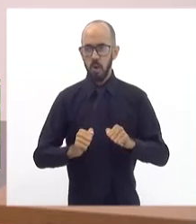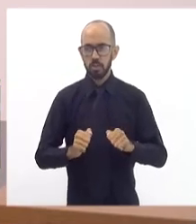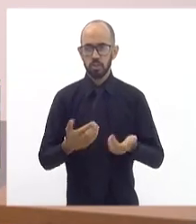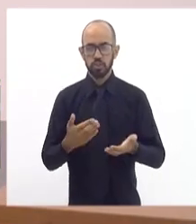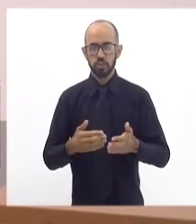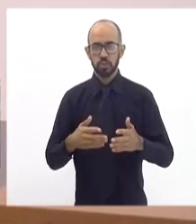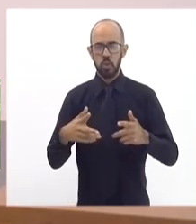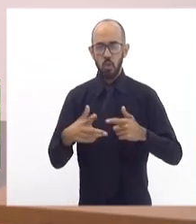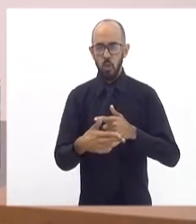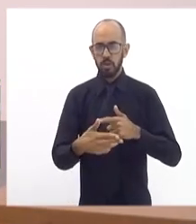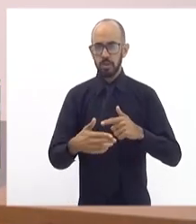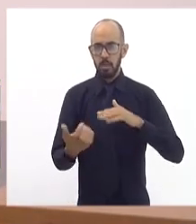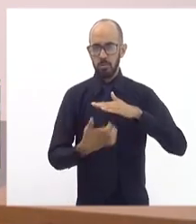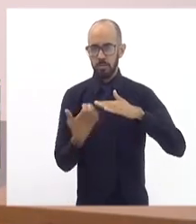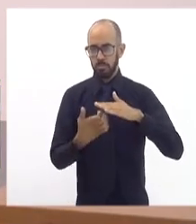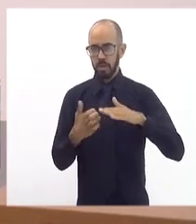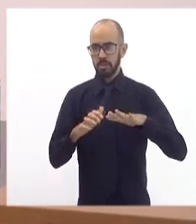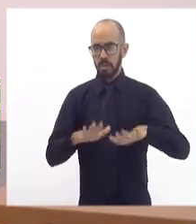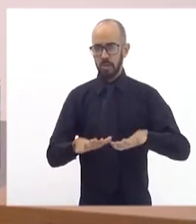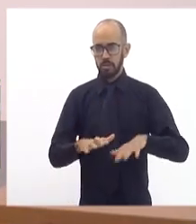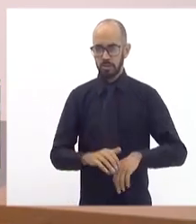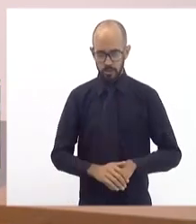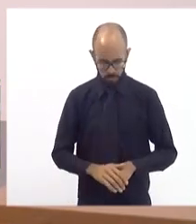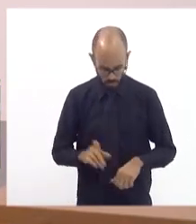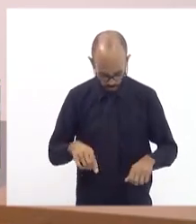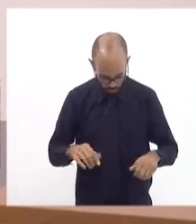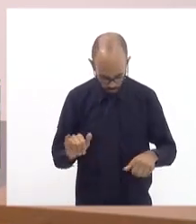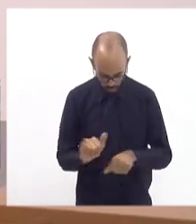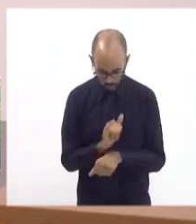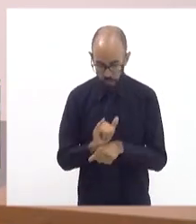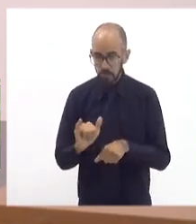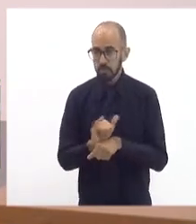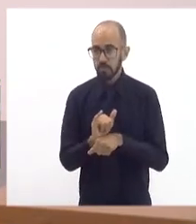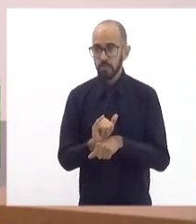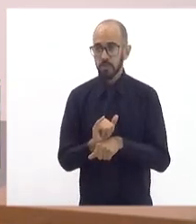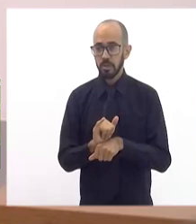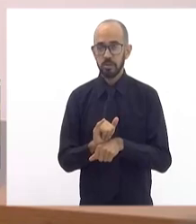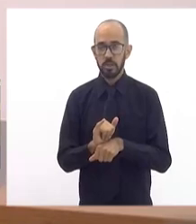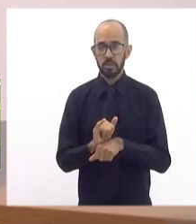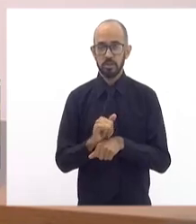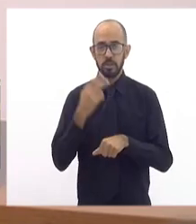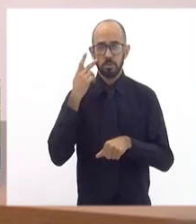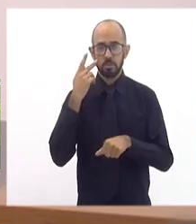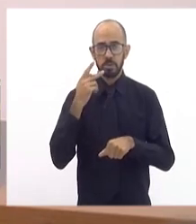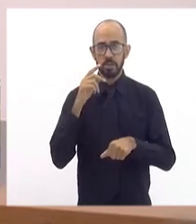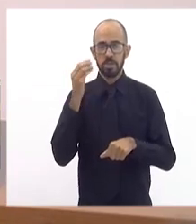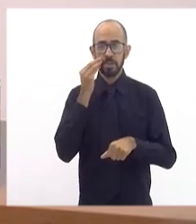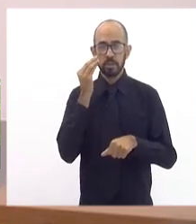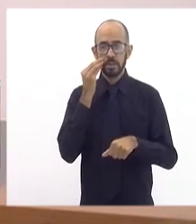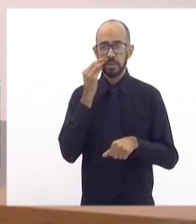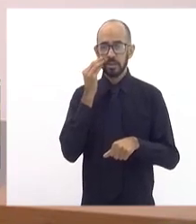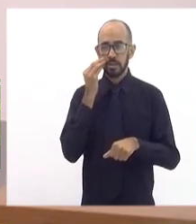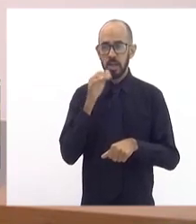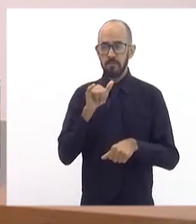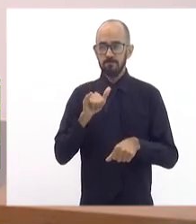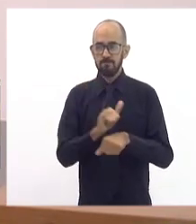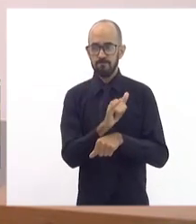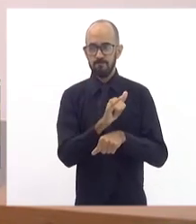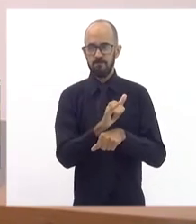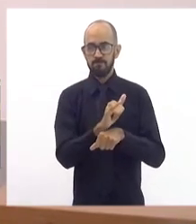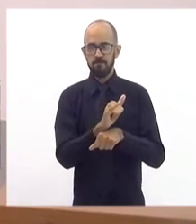desse tamanho é mais uma estratégia para e para tentar enganar a pesca